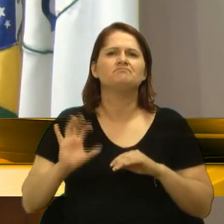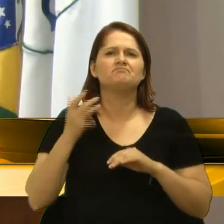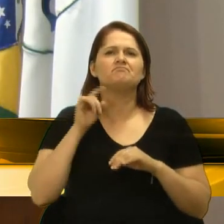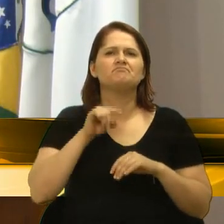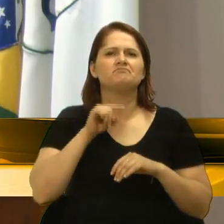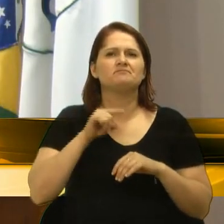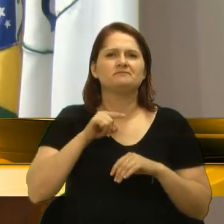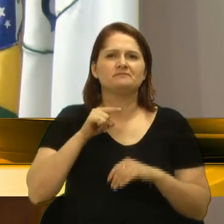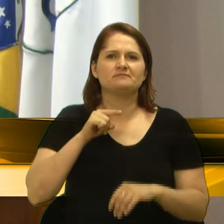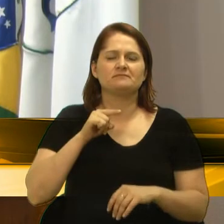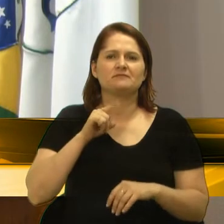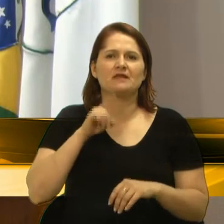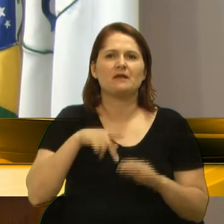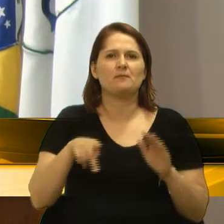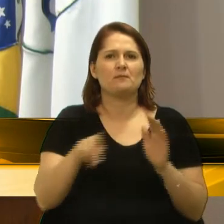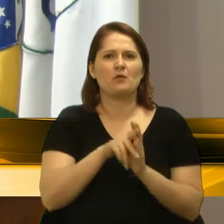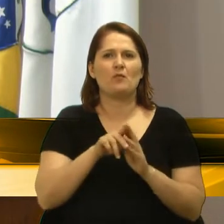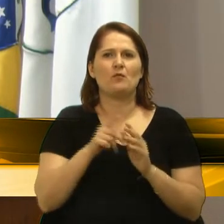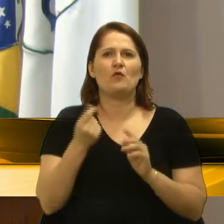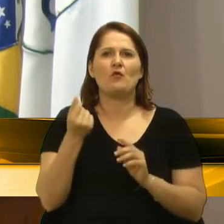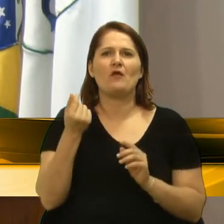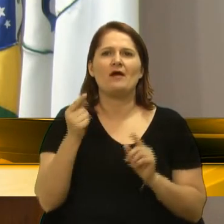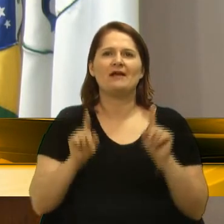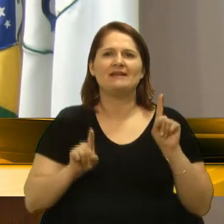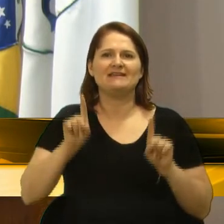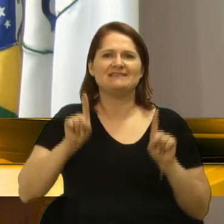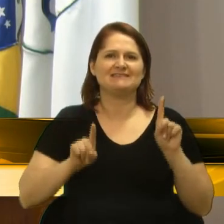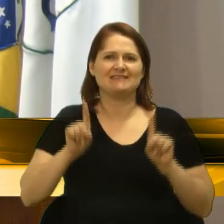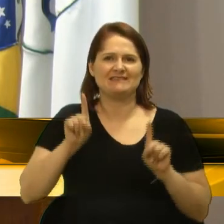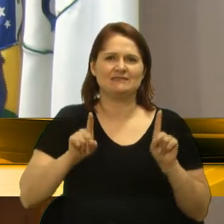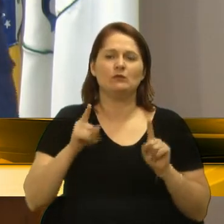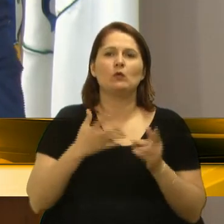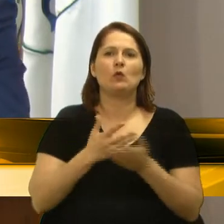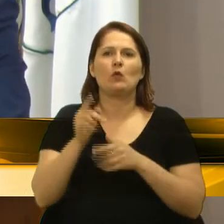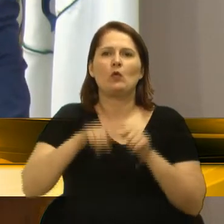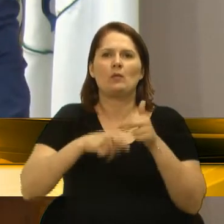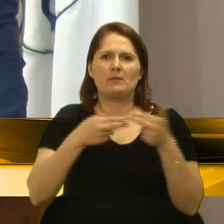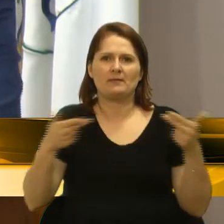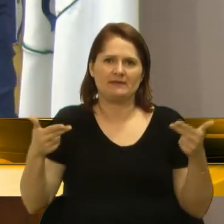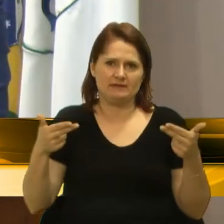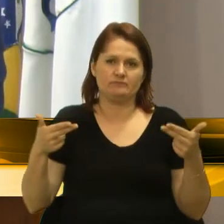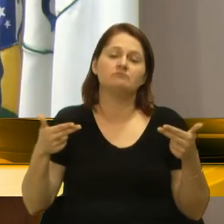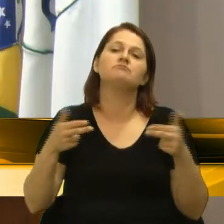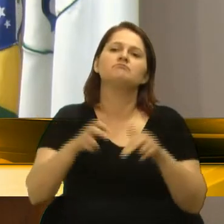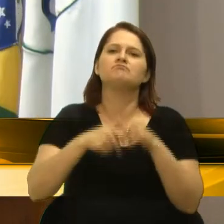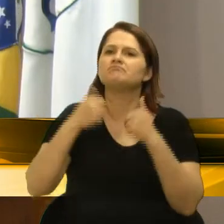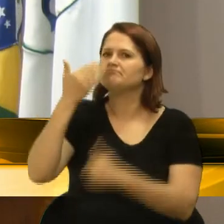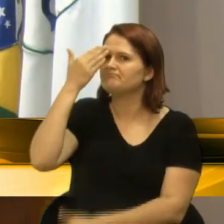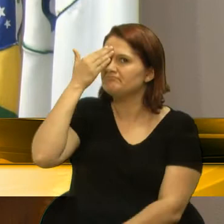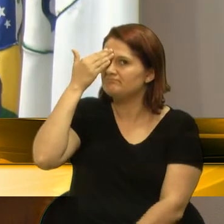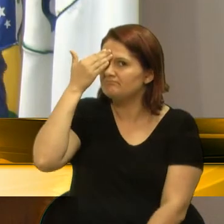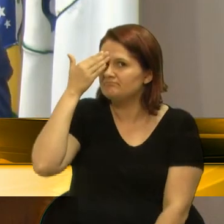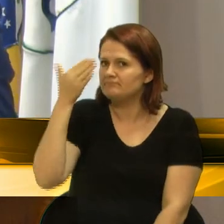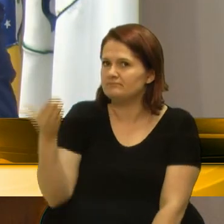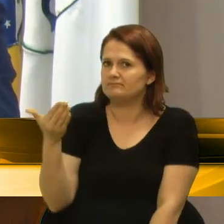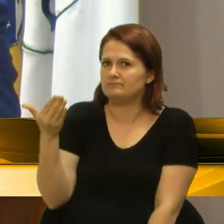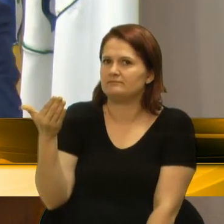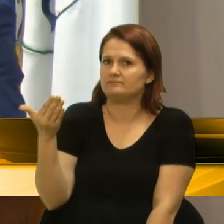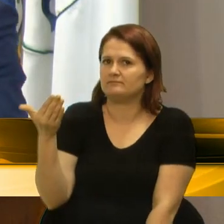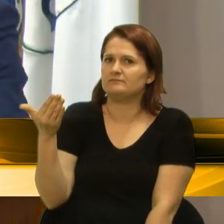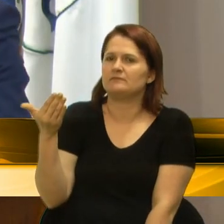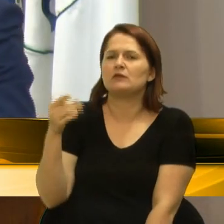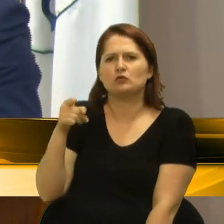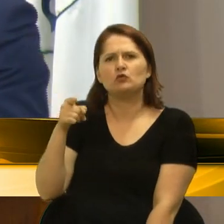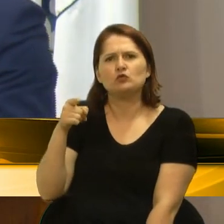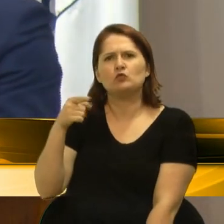na licitação da compra de materiais. Então, agradeço o nobre senso de justiça